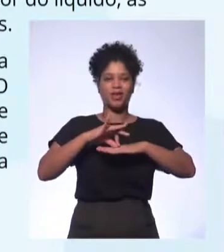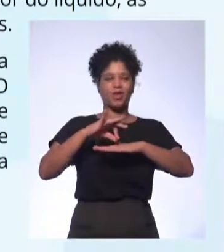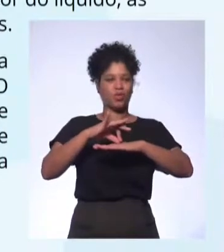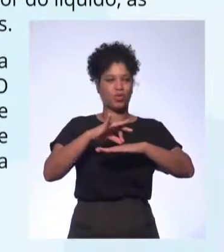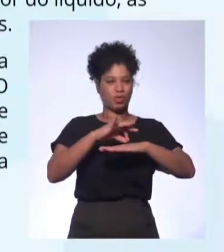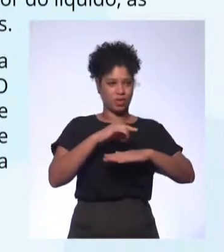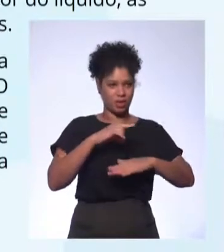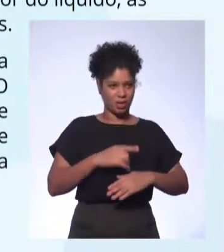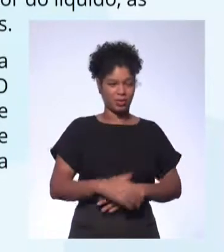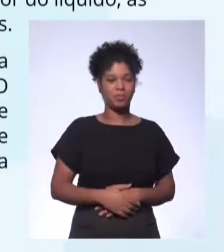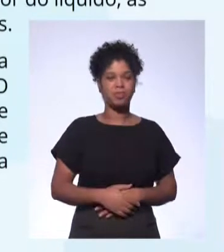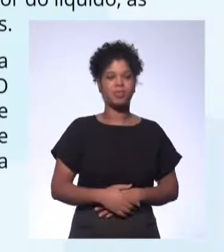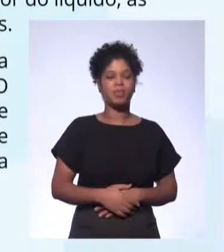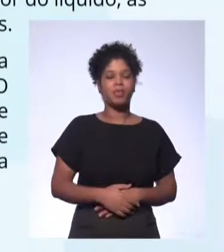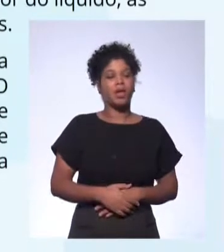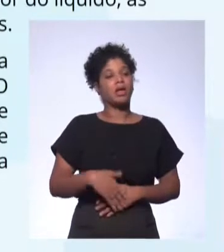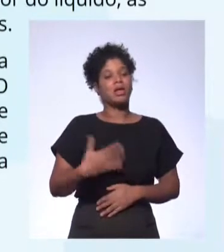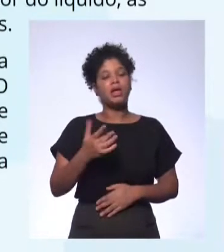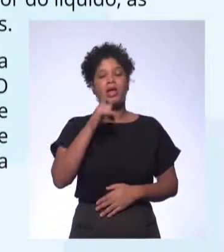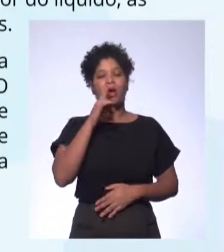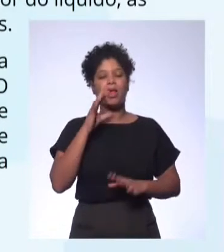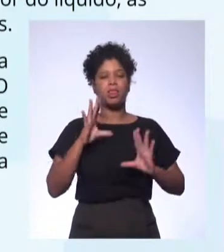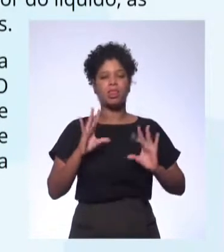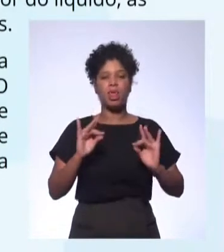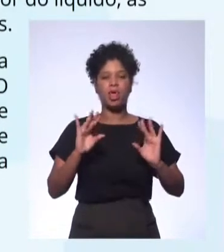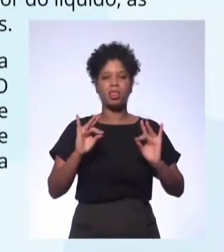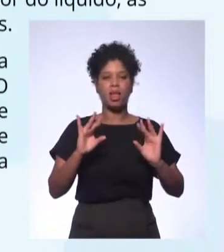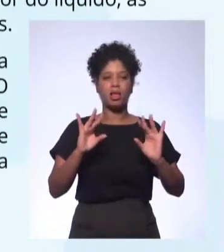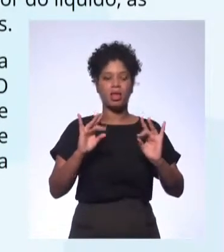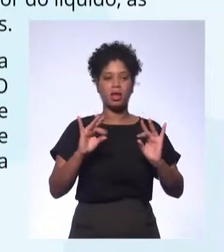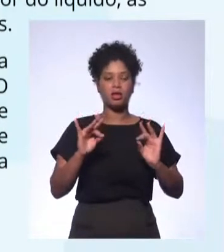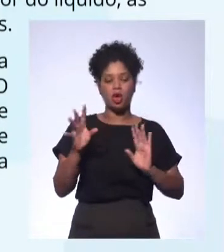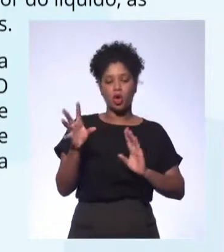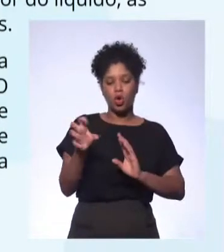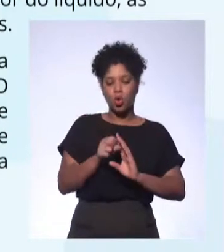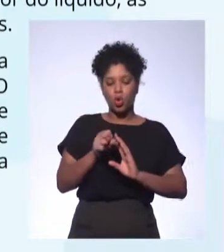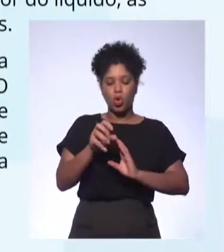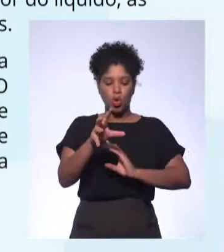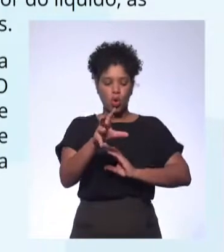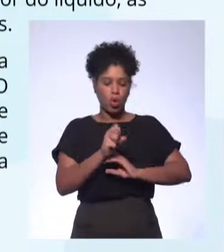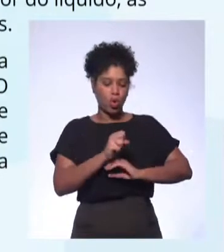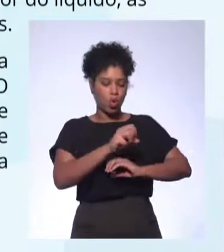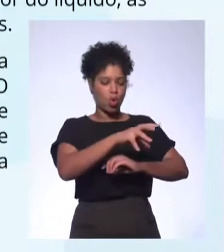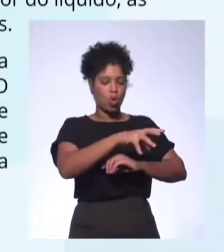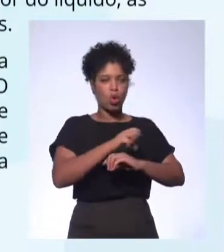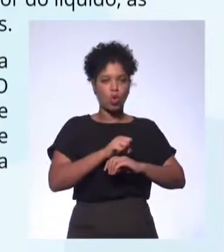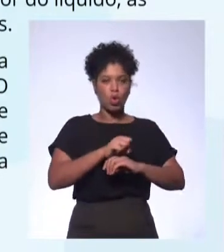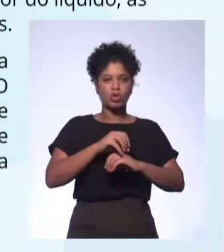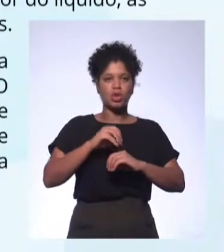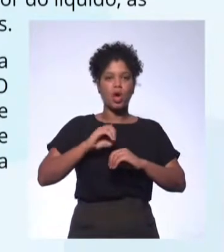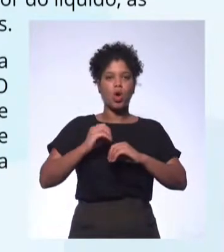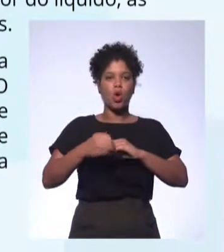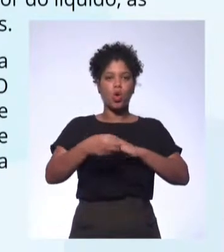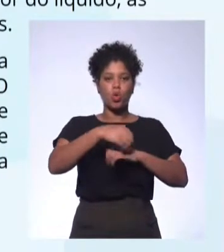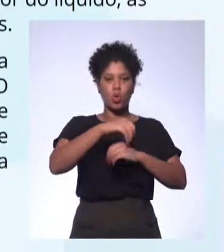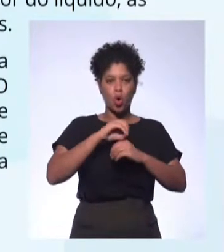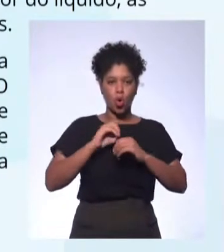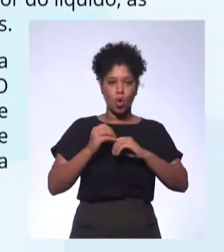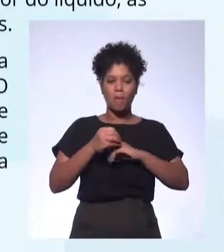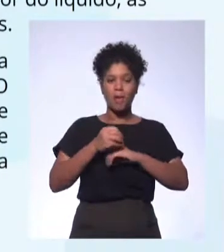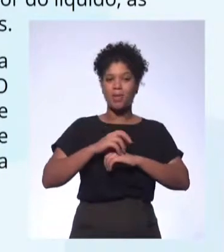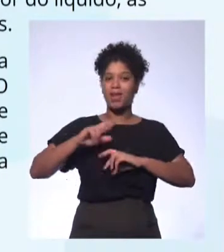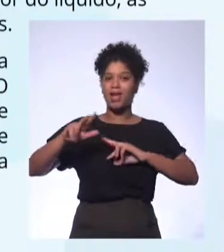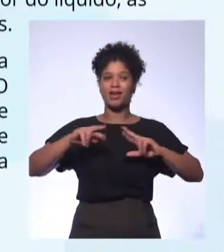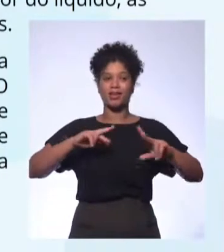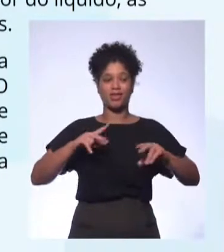substância em um líquido as forças de atração entre as moléculas de sua superfície são diferentes daquelas que